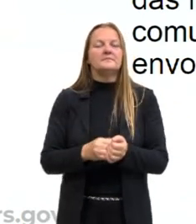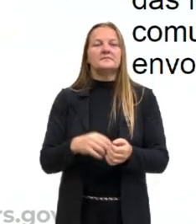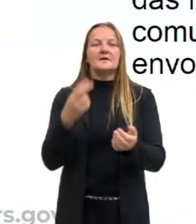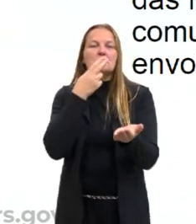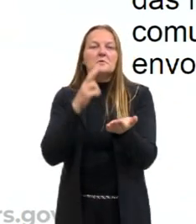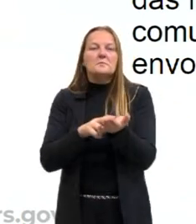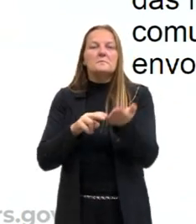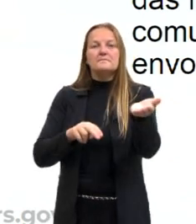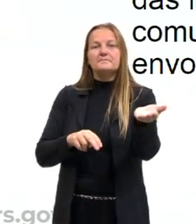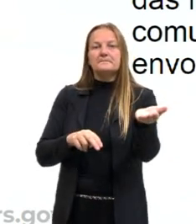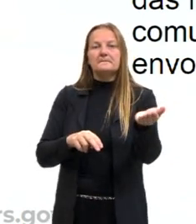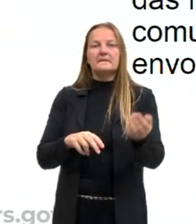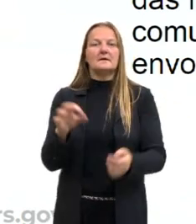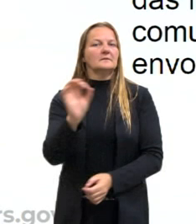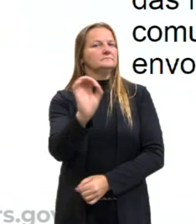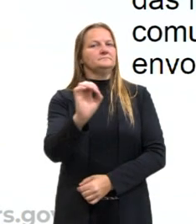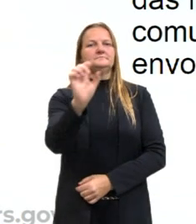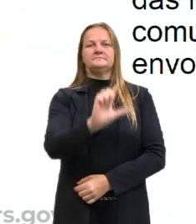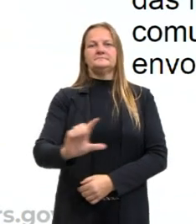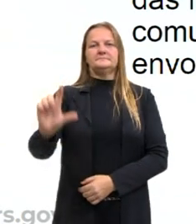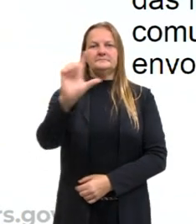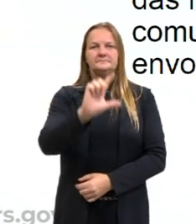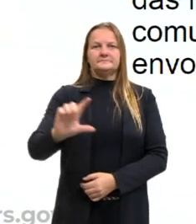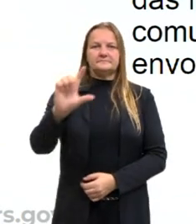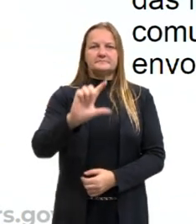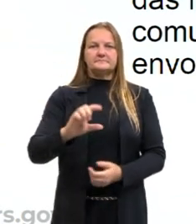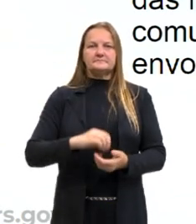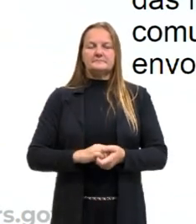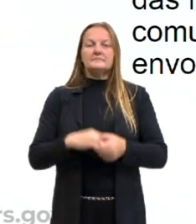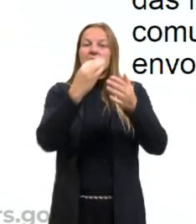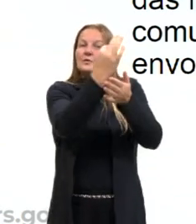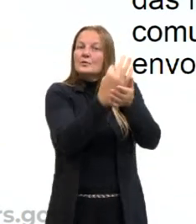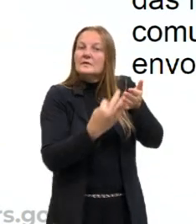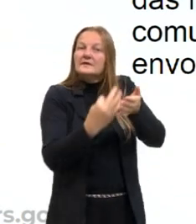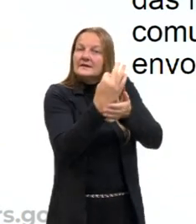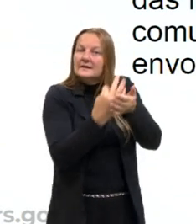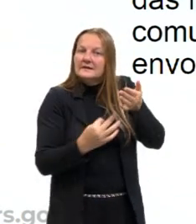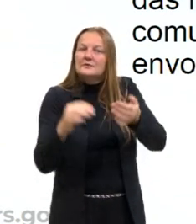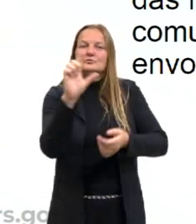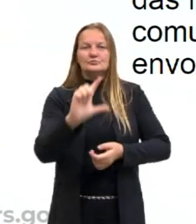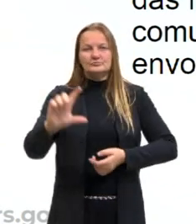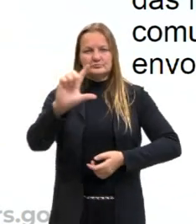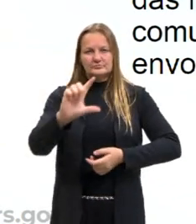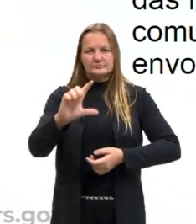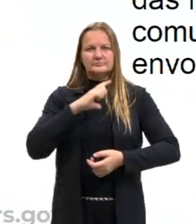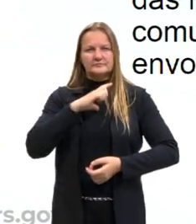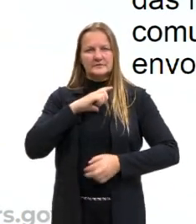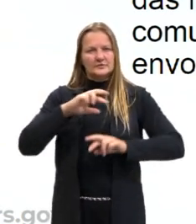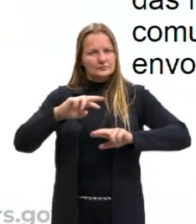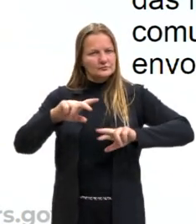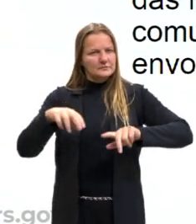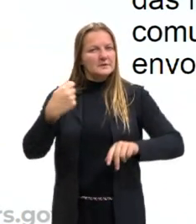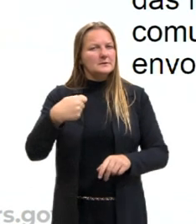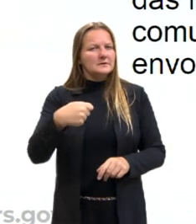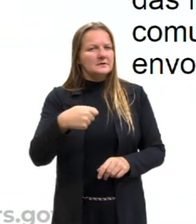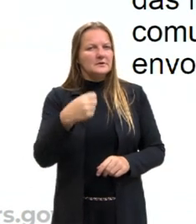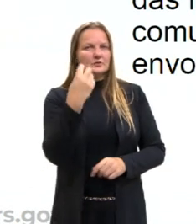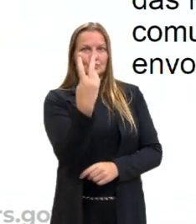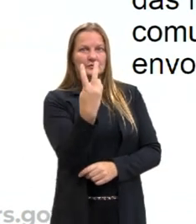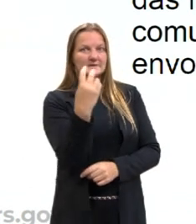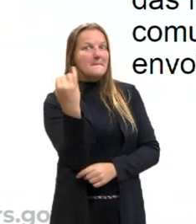cartas essas não são consideradas né literatura o texto para ser considerado literatura ele precisa ter o que